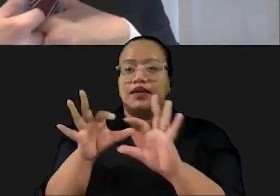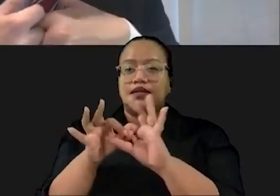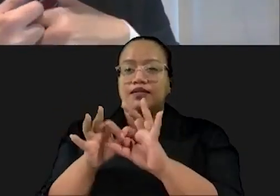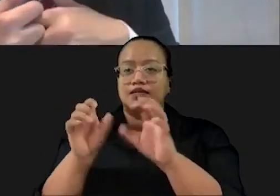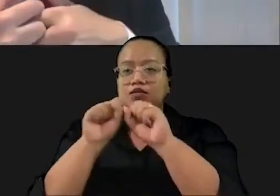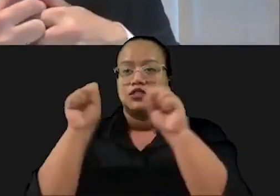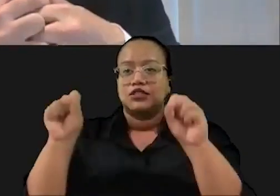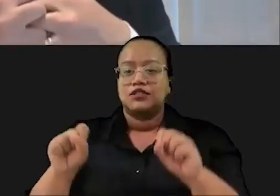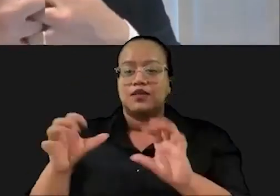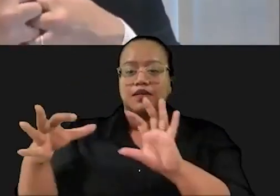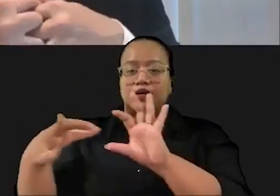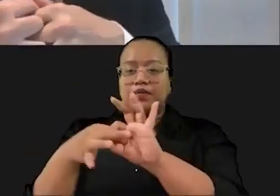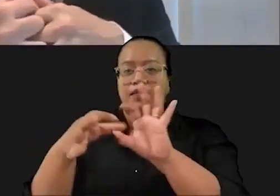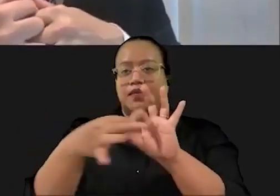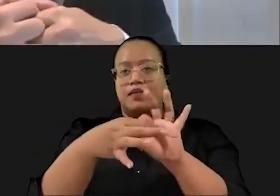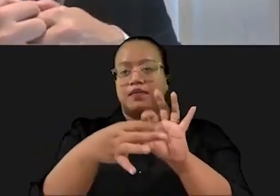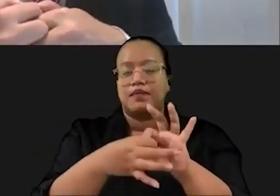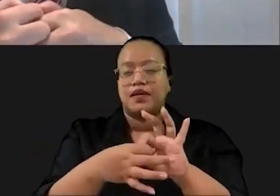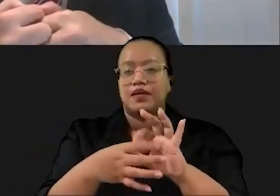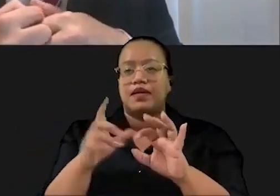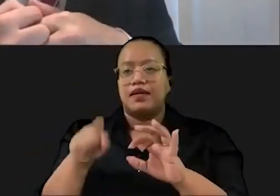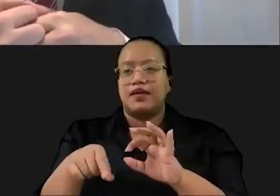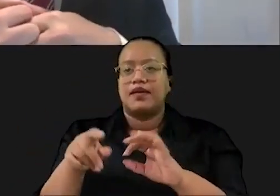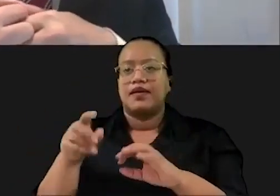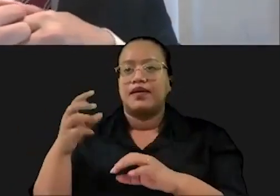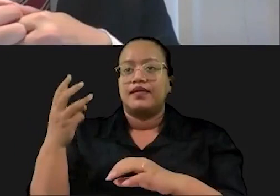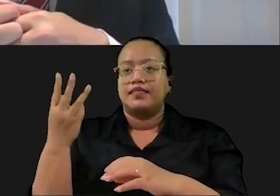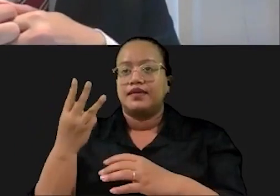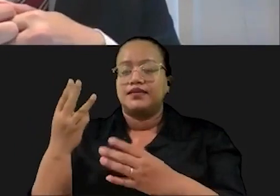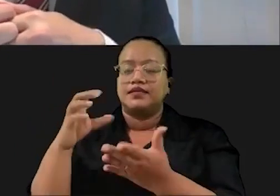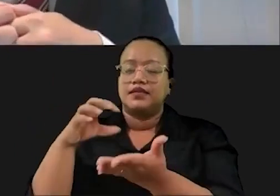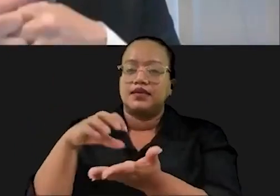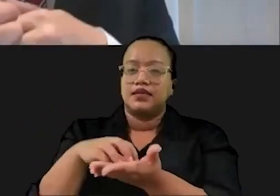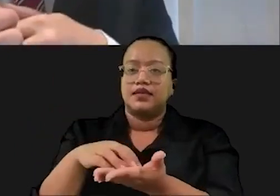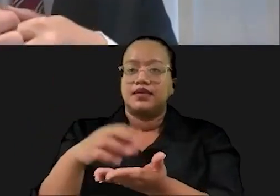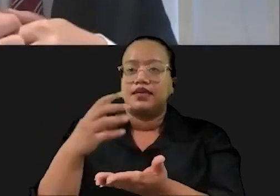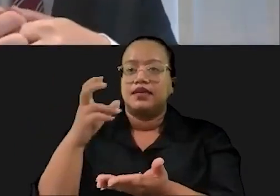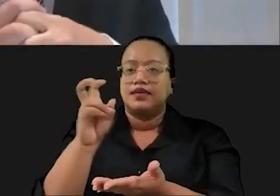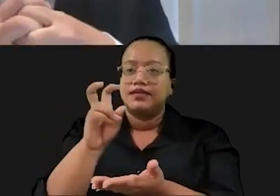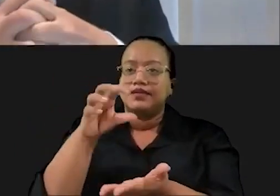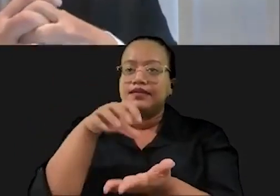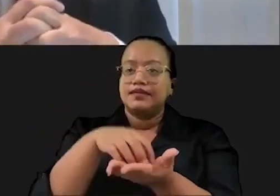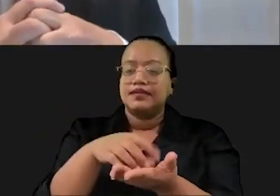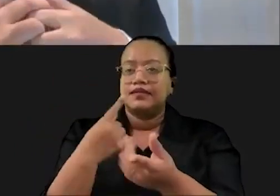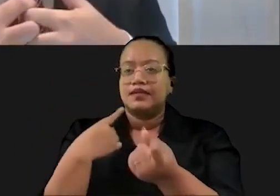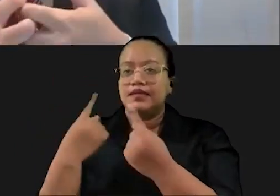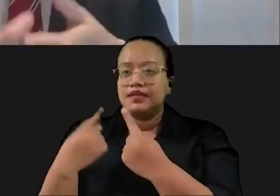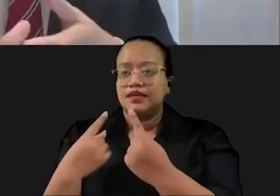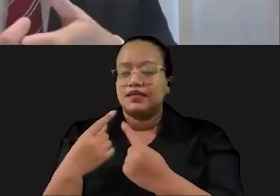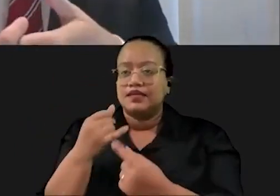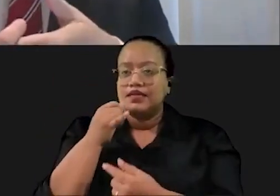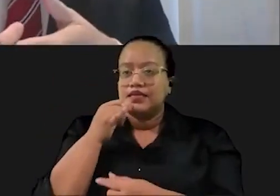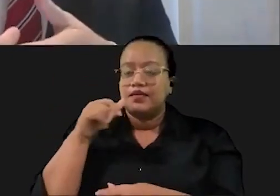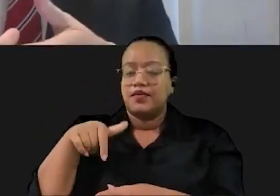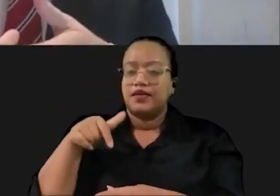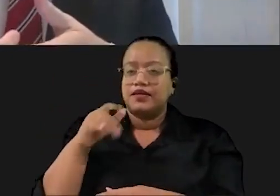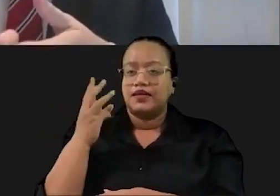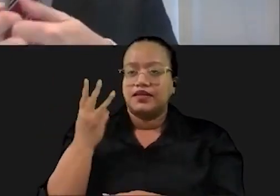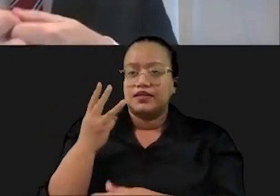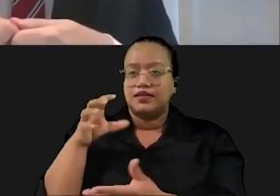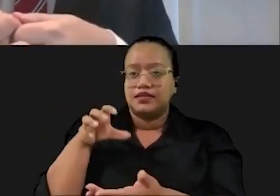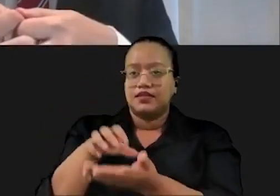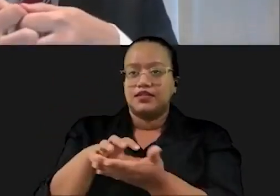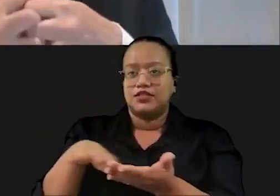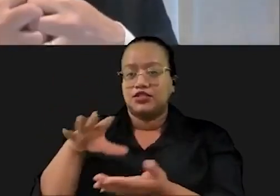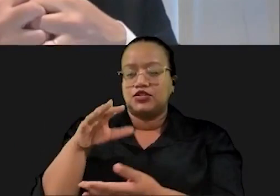são realidades distintas. Mas, por exemplo, aqui na terceira região, o AJG, para unidades que têm mais de uma unidade